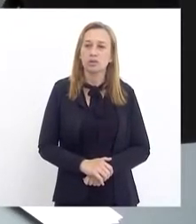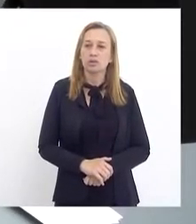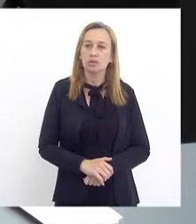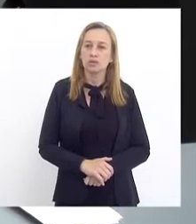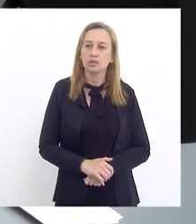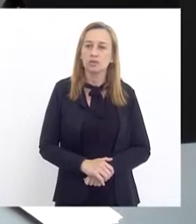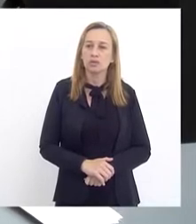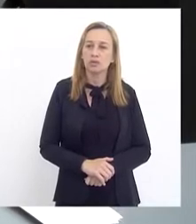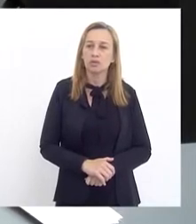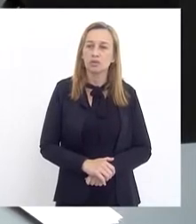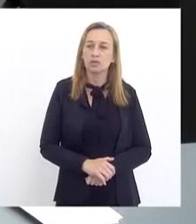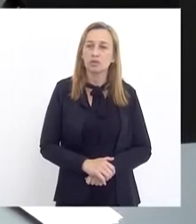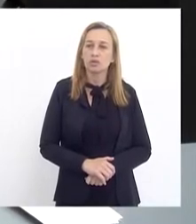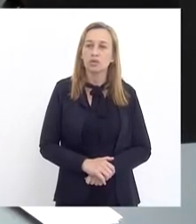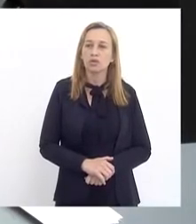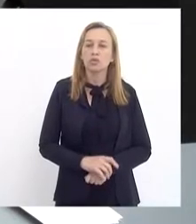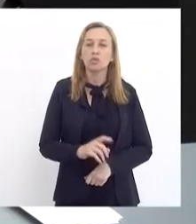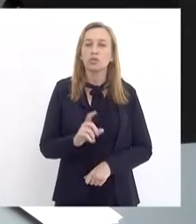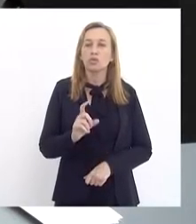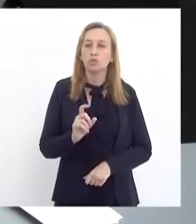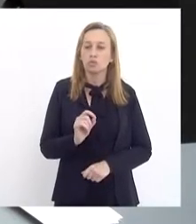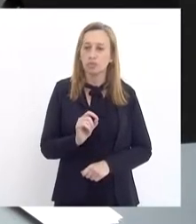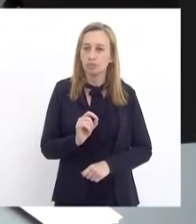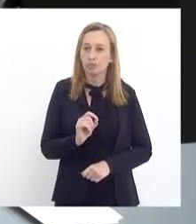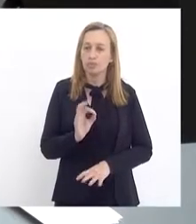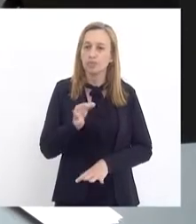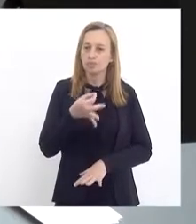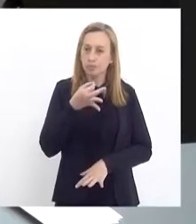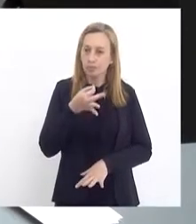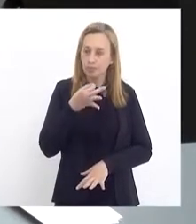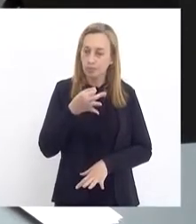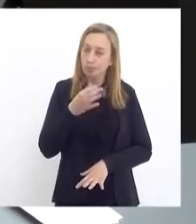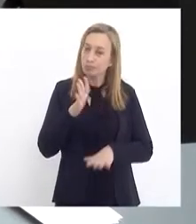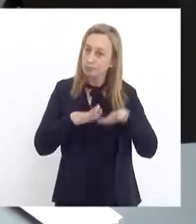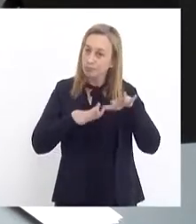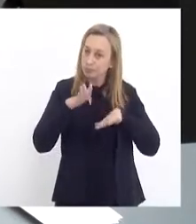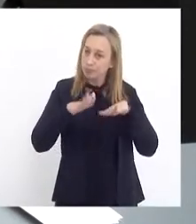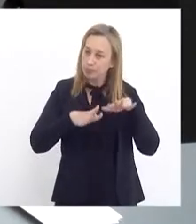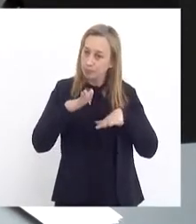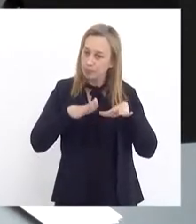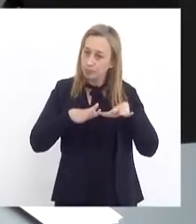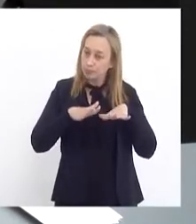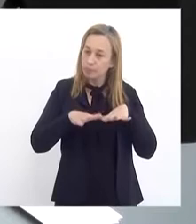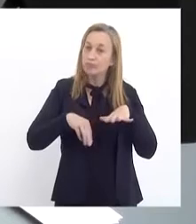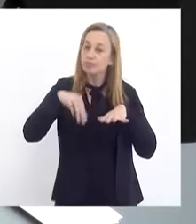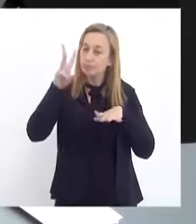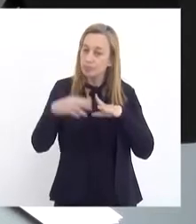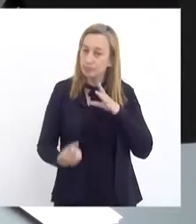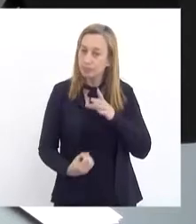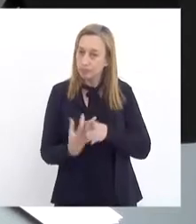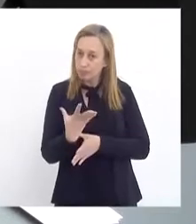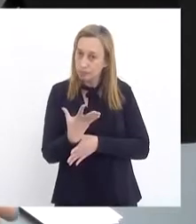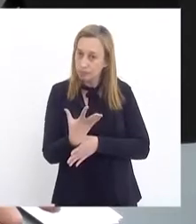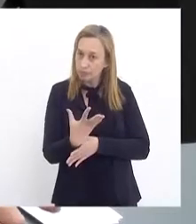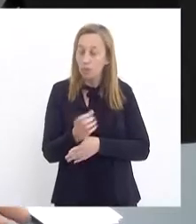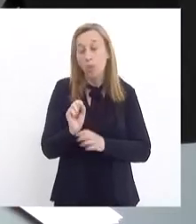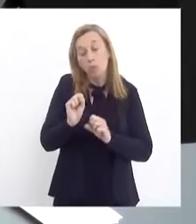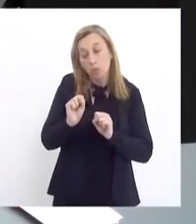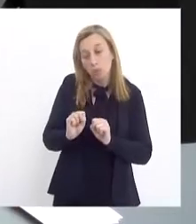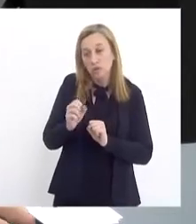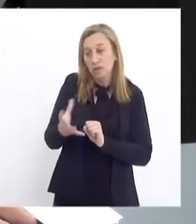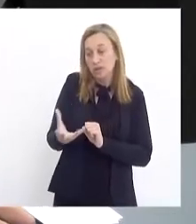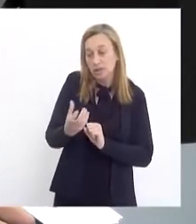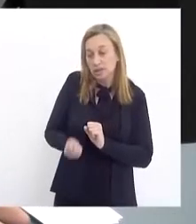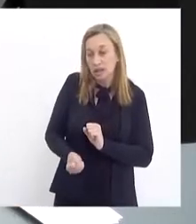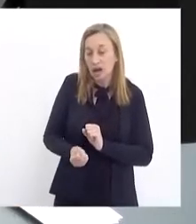a ponderação que eu faço? E vai depender profundamente da autora. Ela pode acatar ou